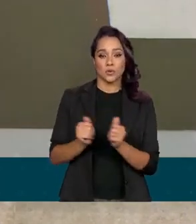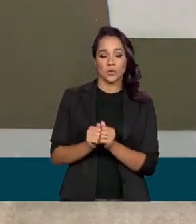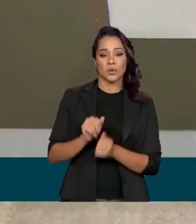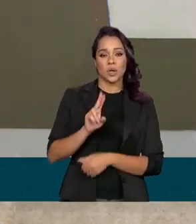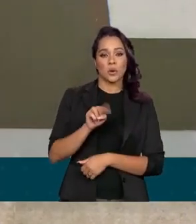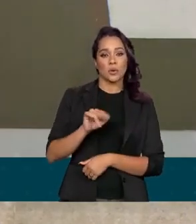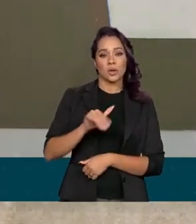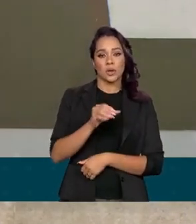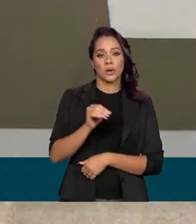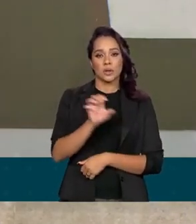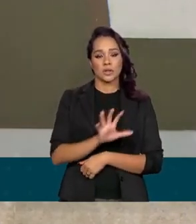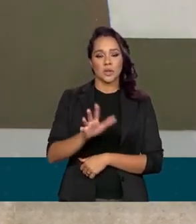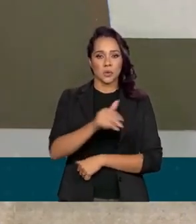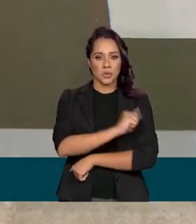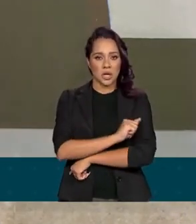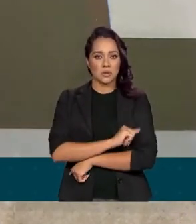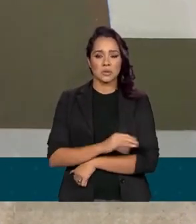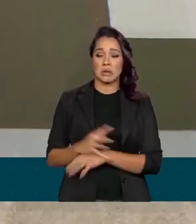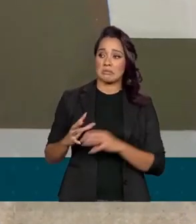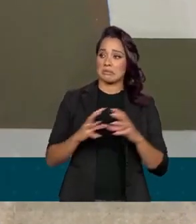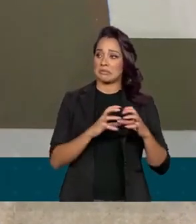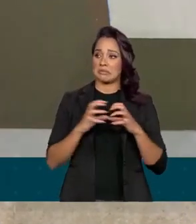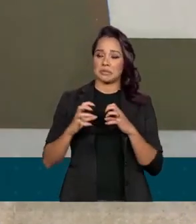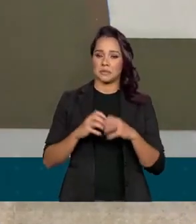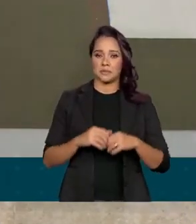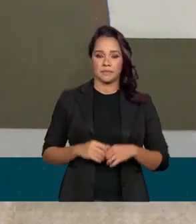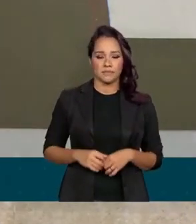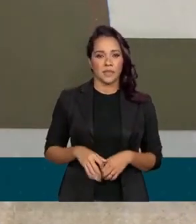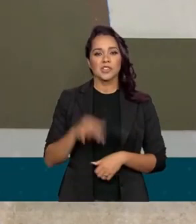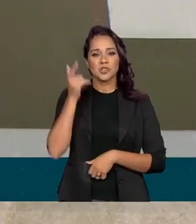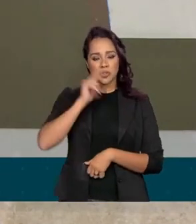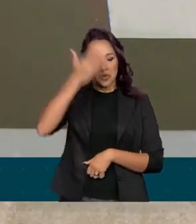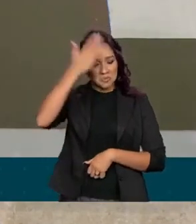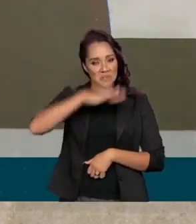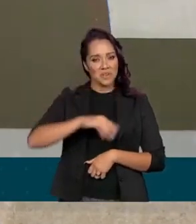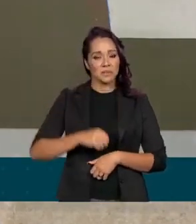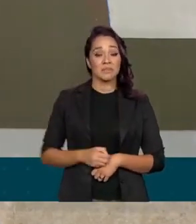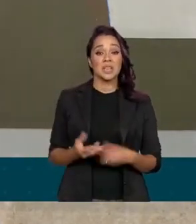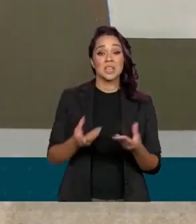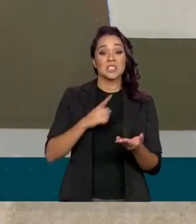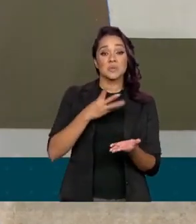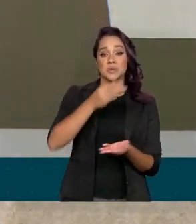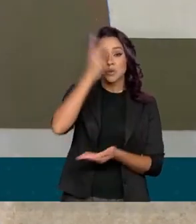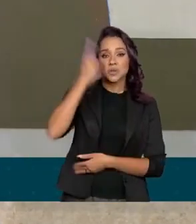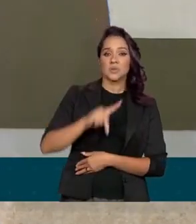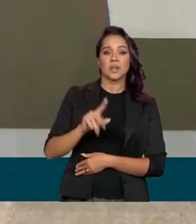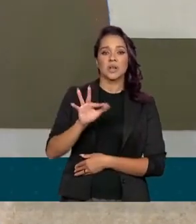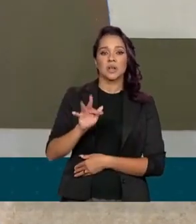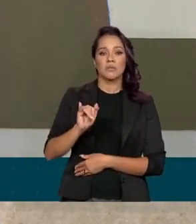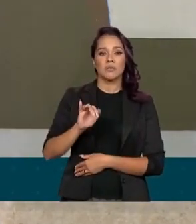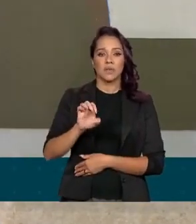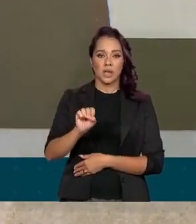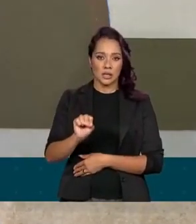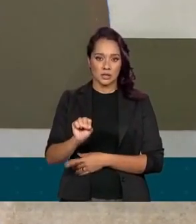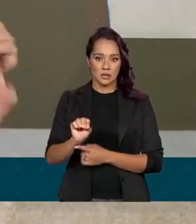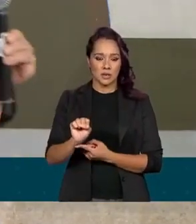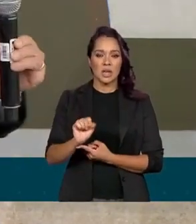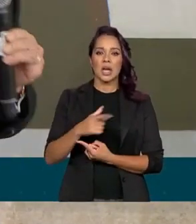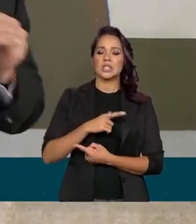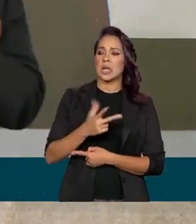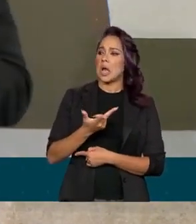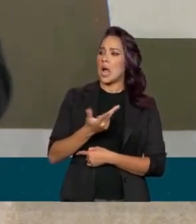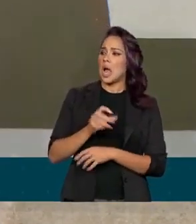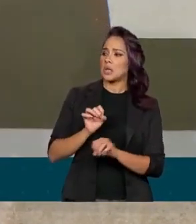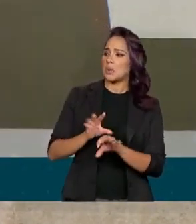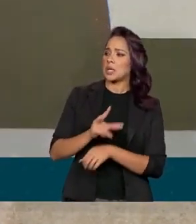União Nacional dos Estudantes que iam para a briga. E conseguimos provar. Tinha muita gente que não queria o FIES, que a gente estava